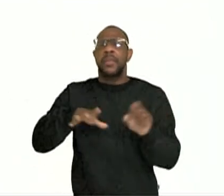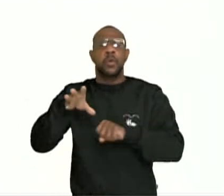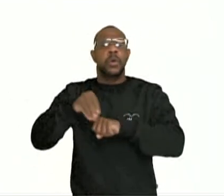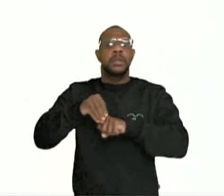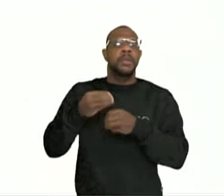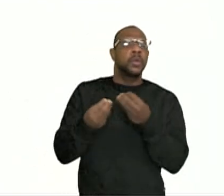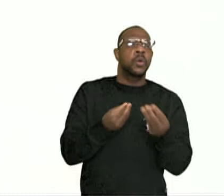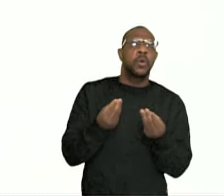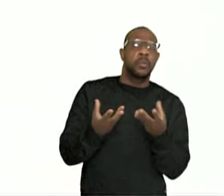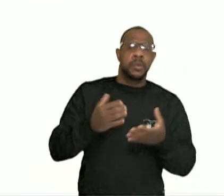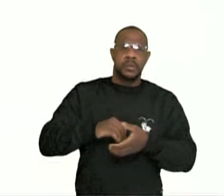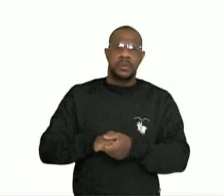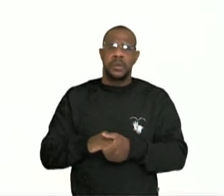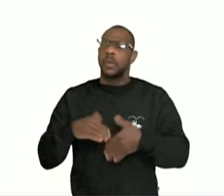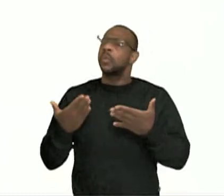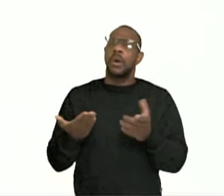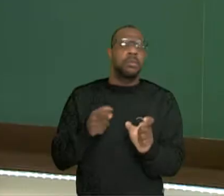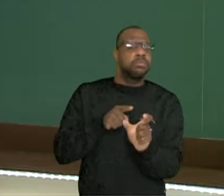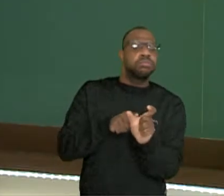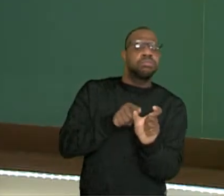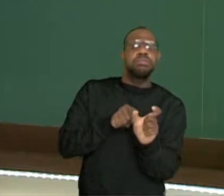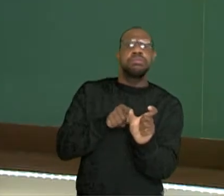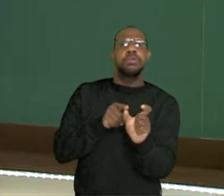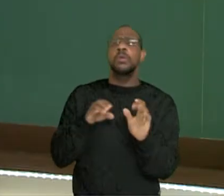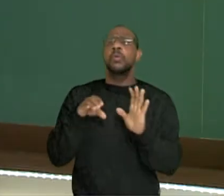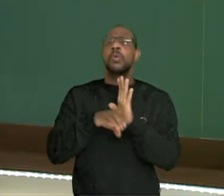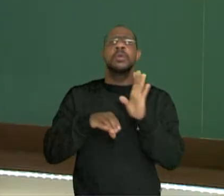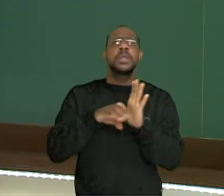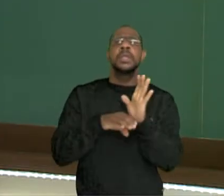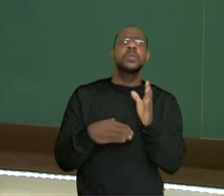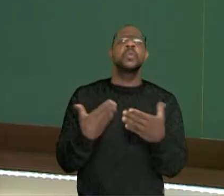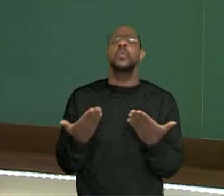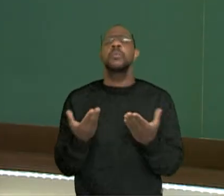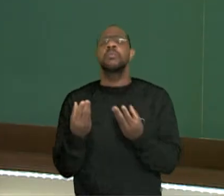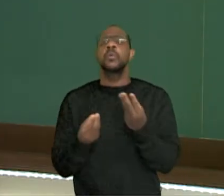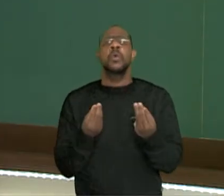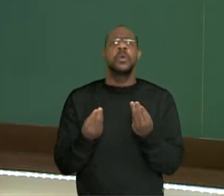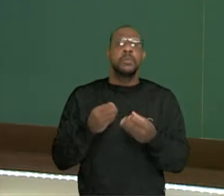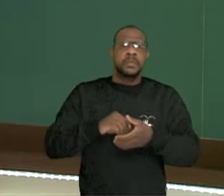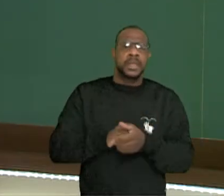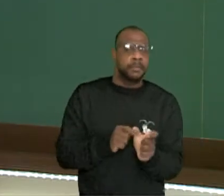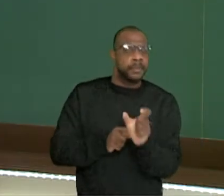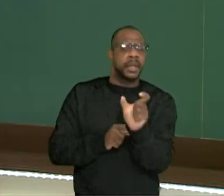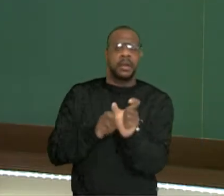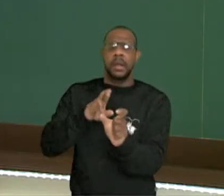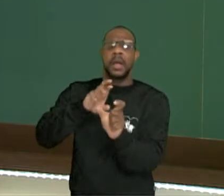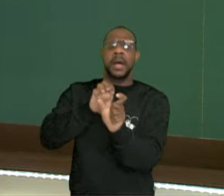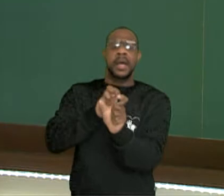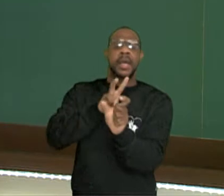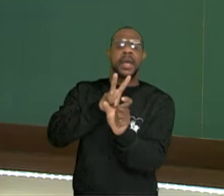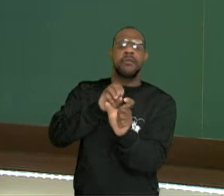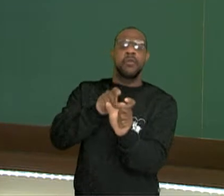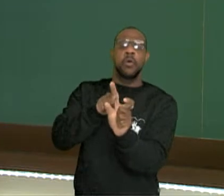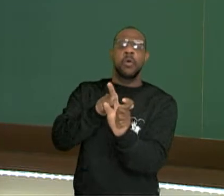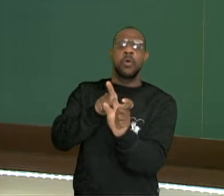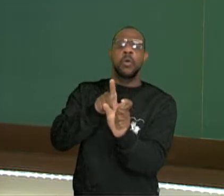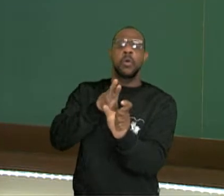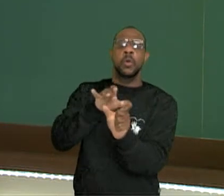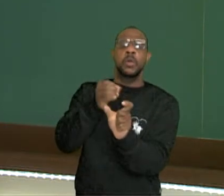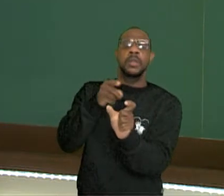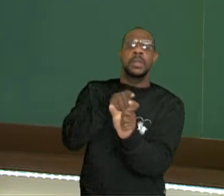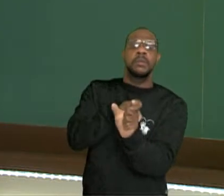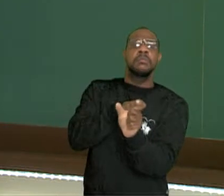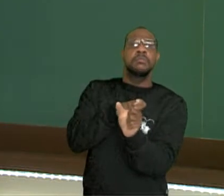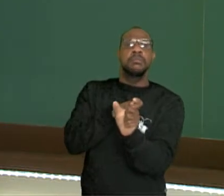conhecimento. Então aí, qual é essa definição, portanto, da palavra revolução, né? A